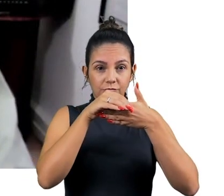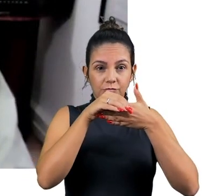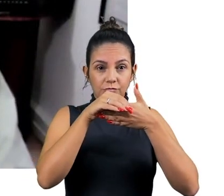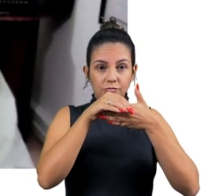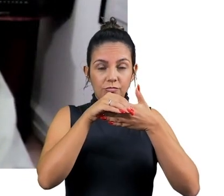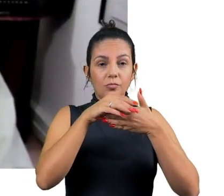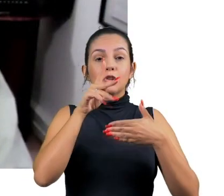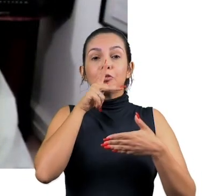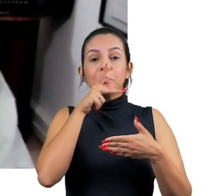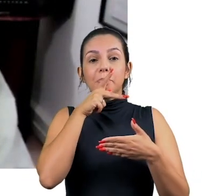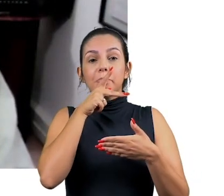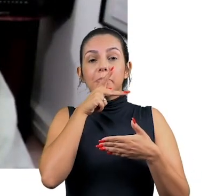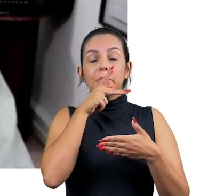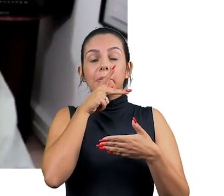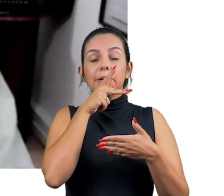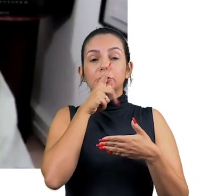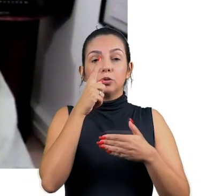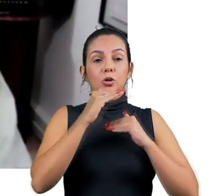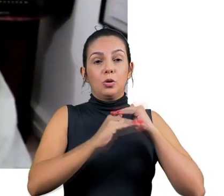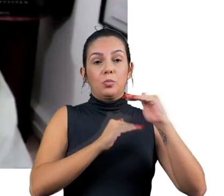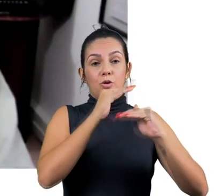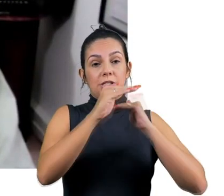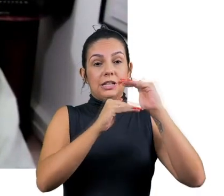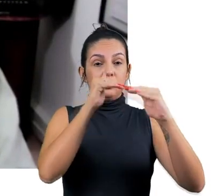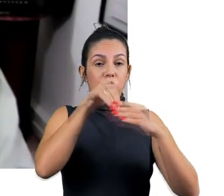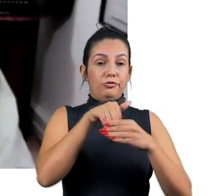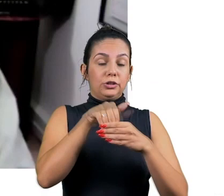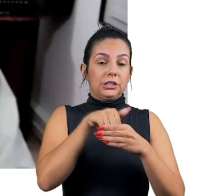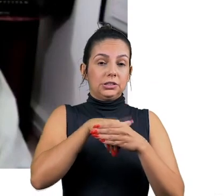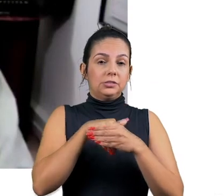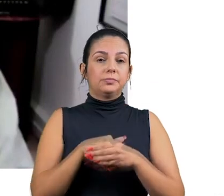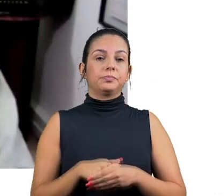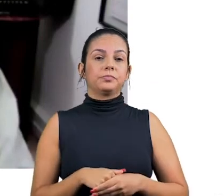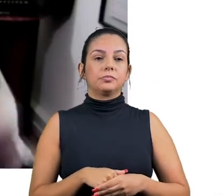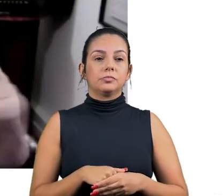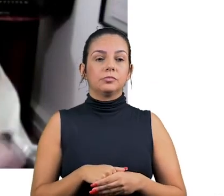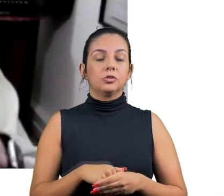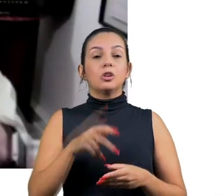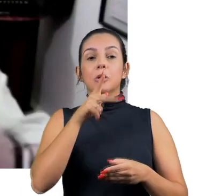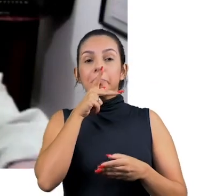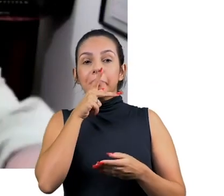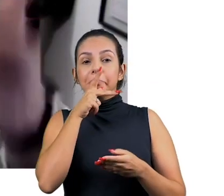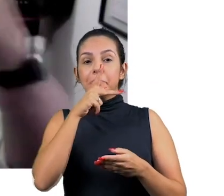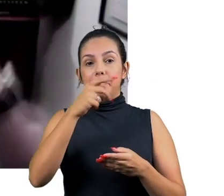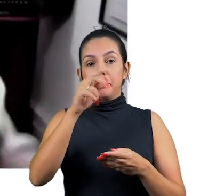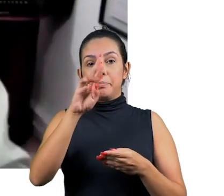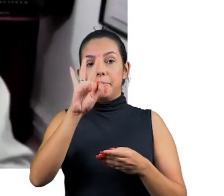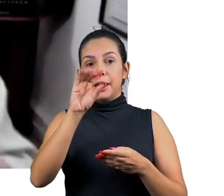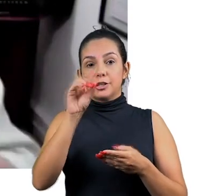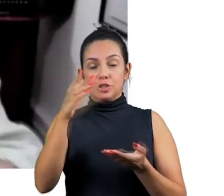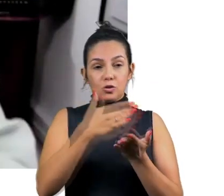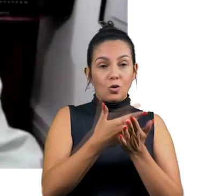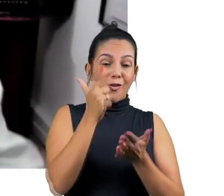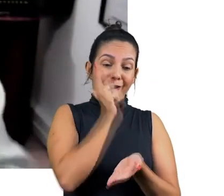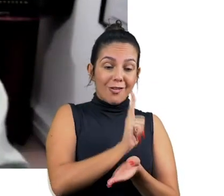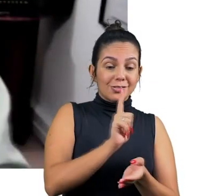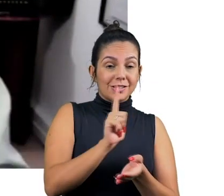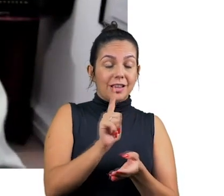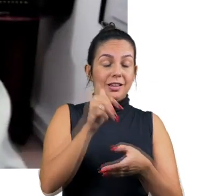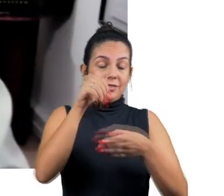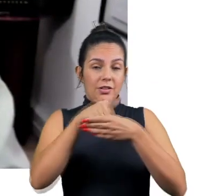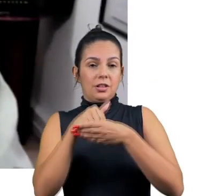partido num processo eleitoral. E aí, quando o partido, sob a liderança dele, ganha as